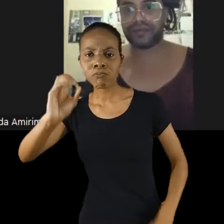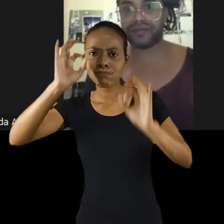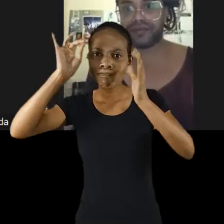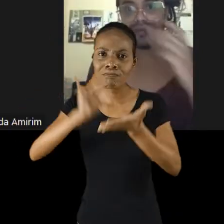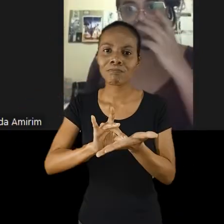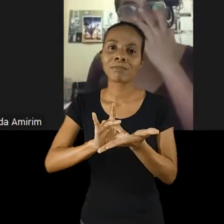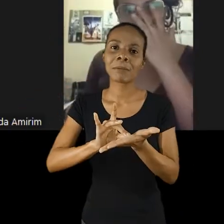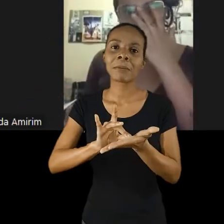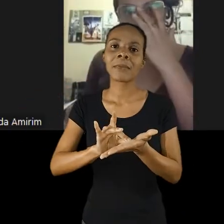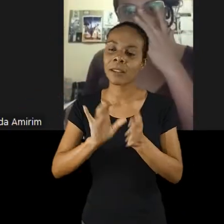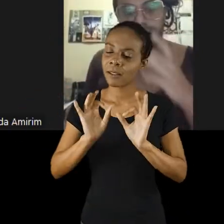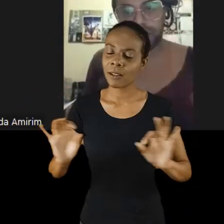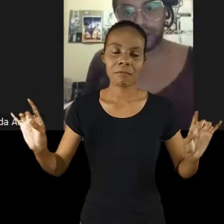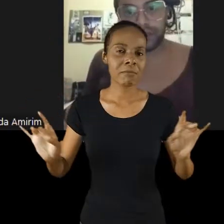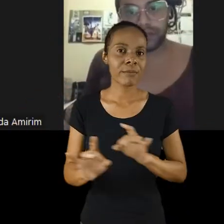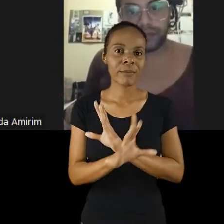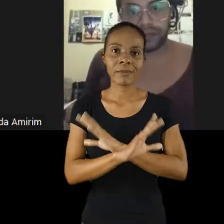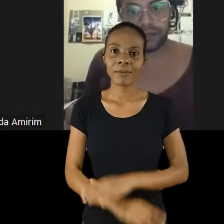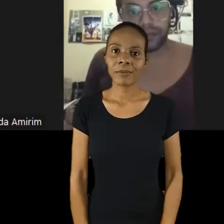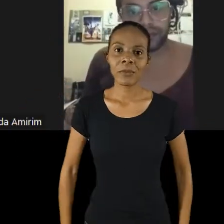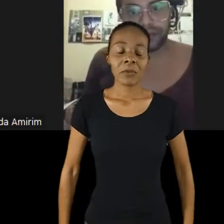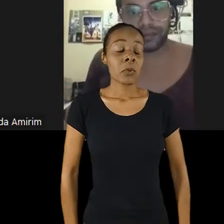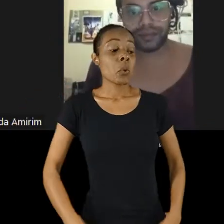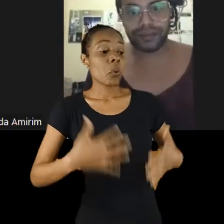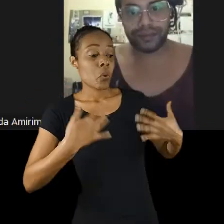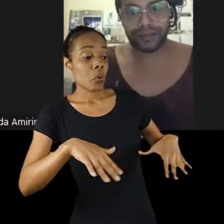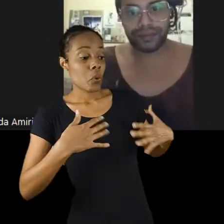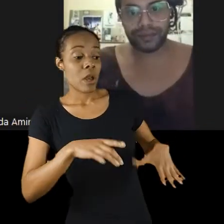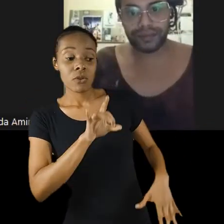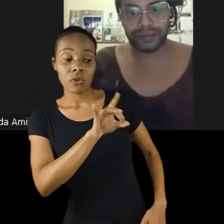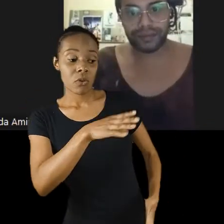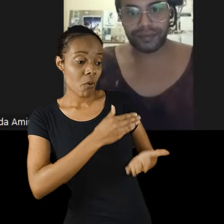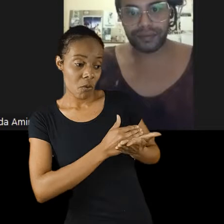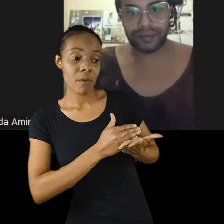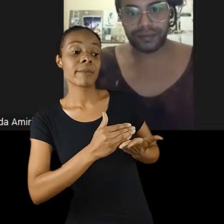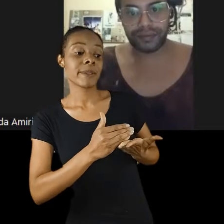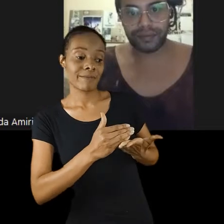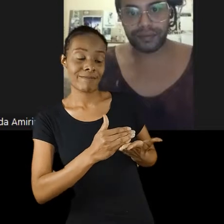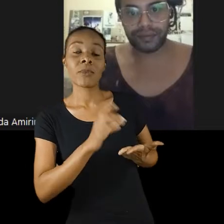É isso. Isso foi só o começo, hein, mulheres, galera?